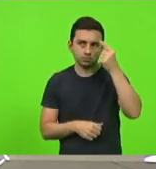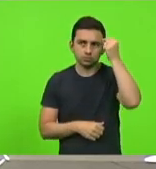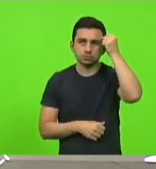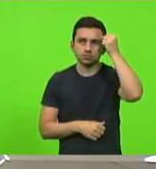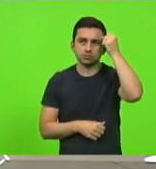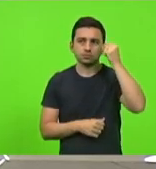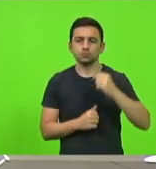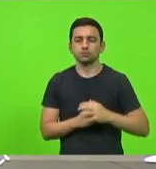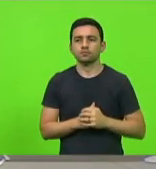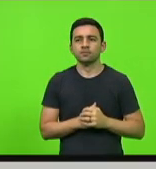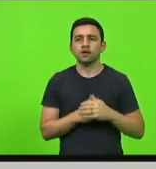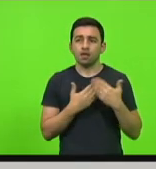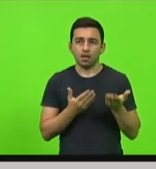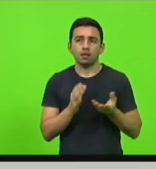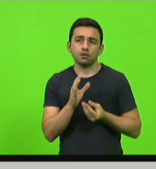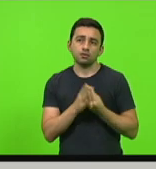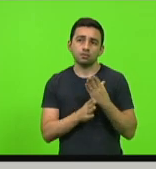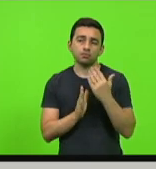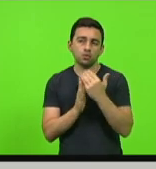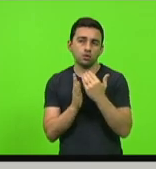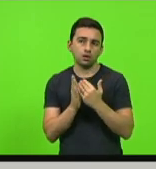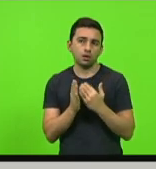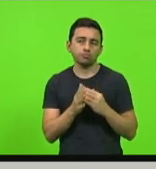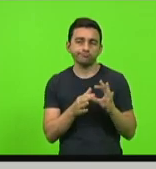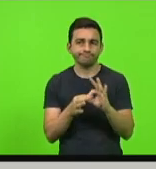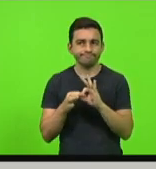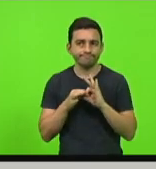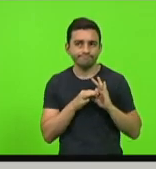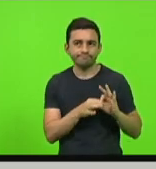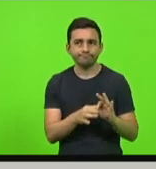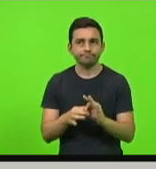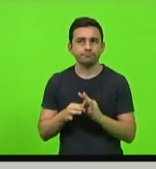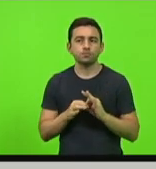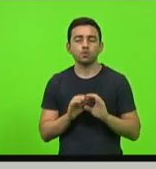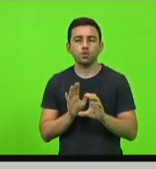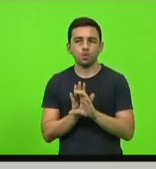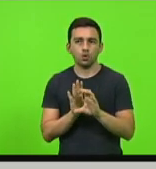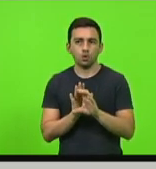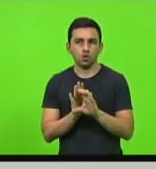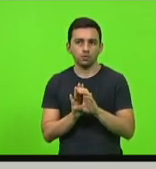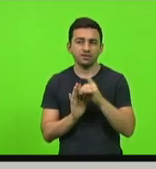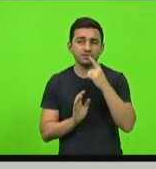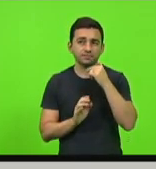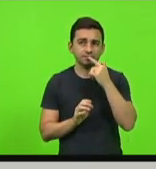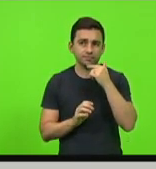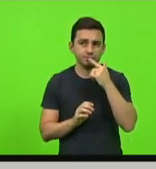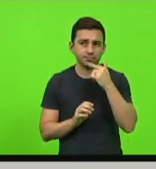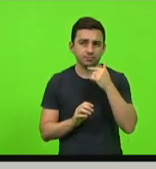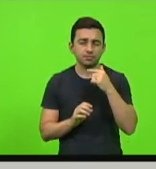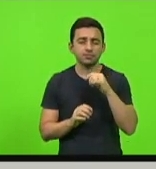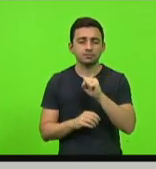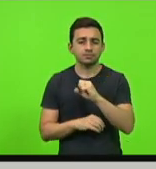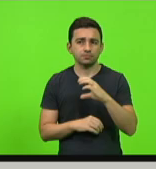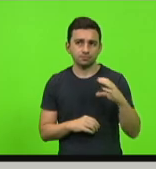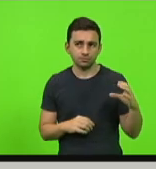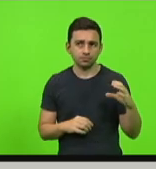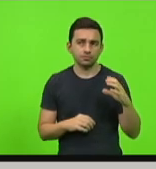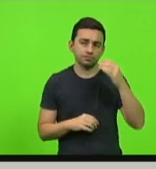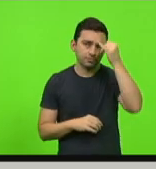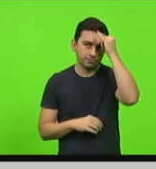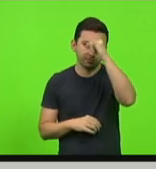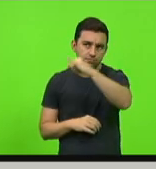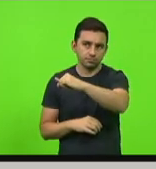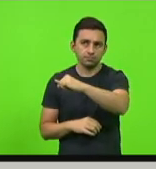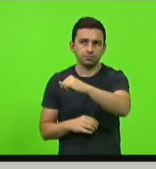Edescheidt. Institui o Programa de Cooperação e o Código Sinal Vermelho no âmbito do Estado de Santa Catarina, visando o combate e a prevenção